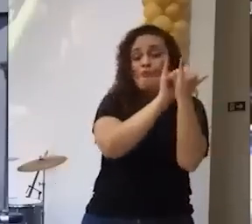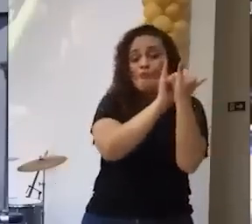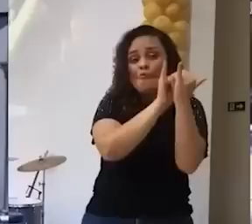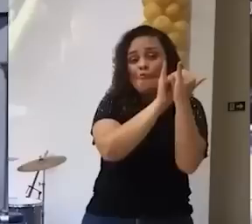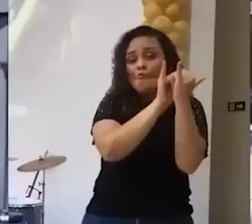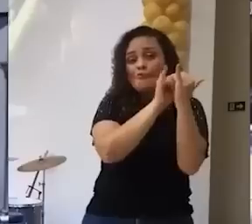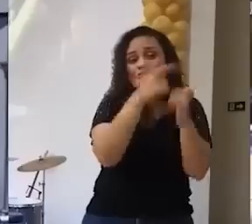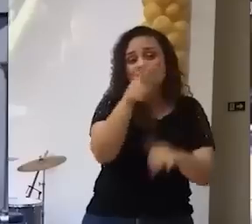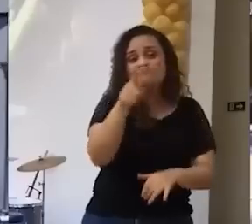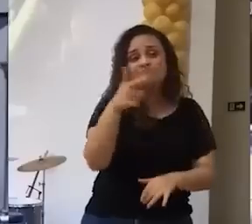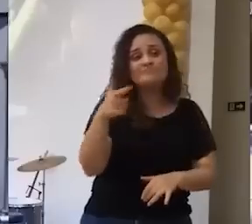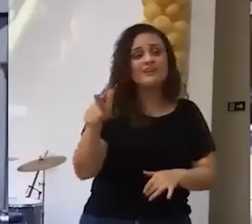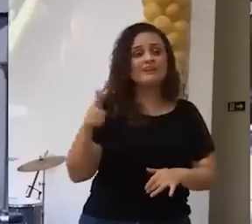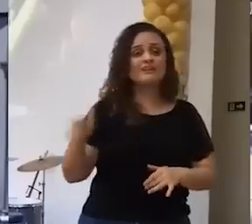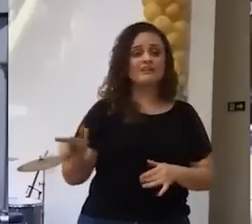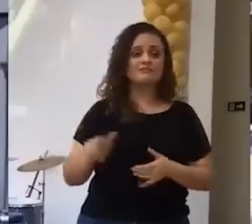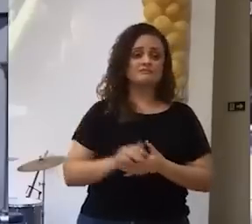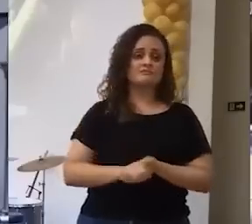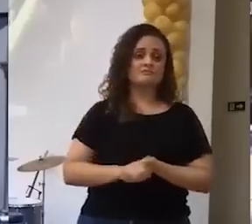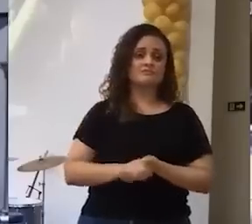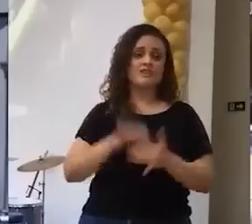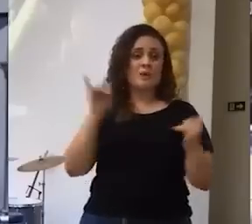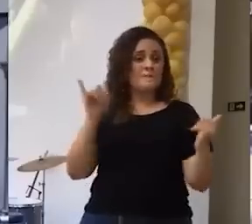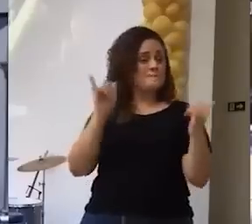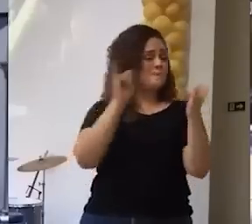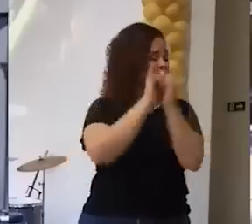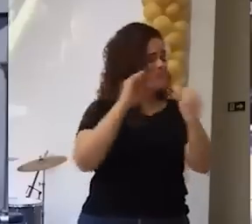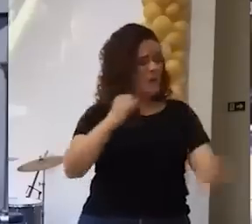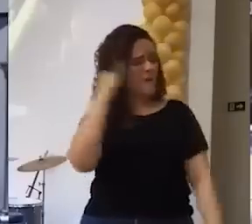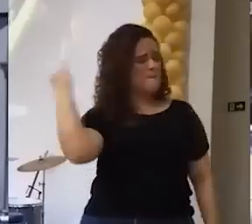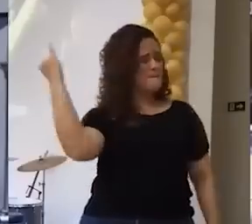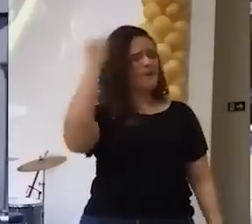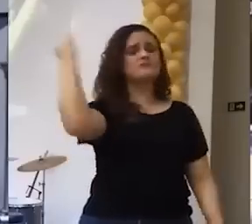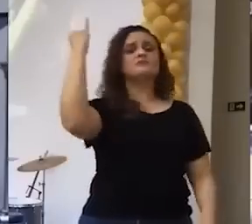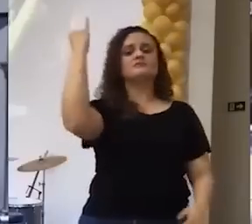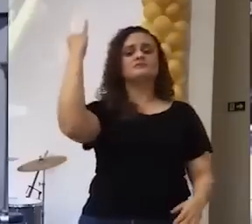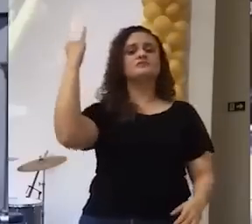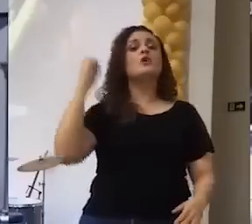O perdão é uma necessidade vital para você ter saúde emocional.